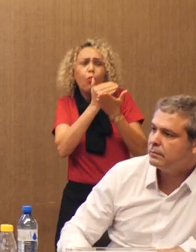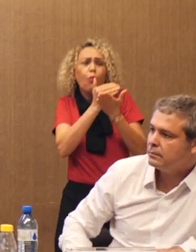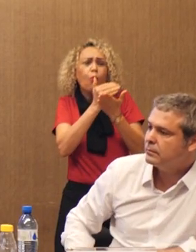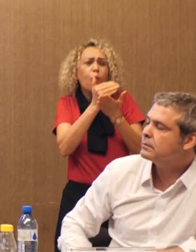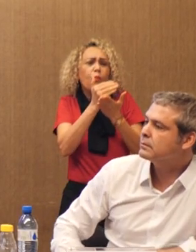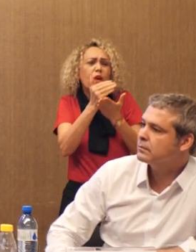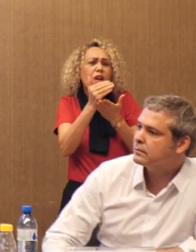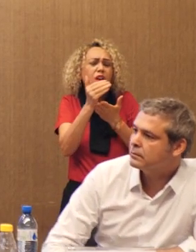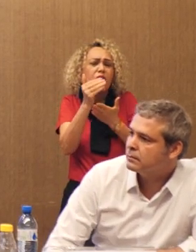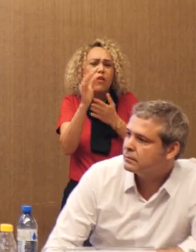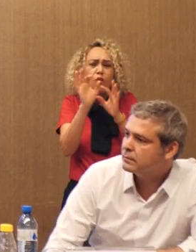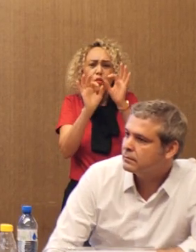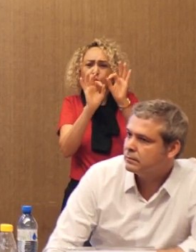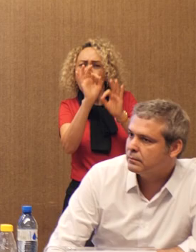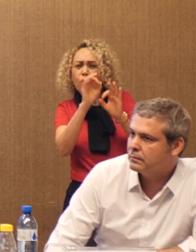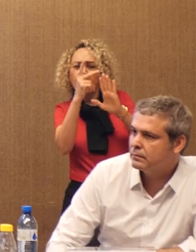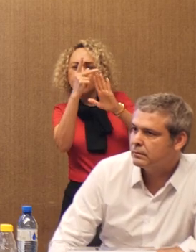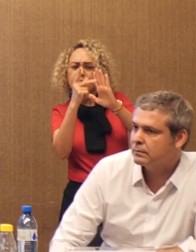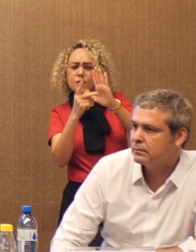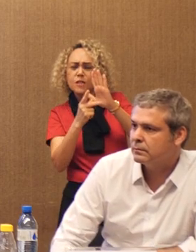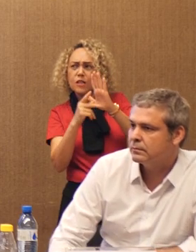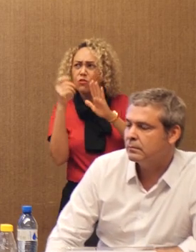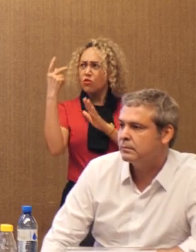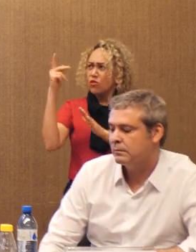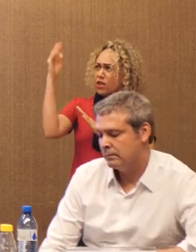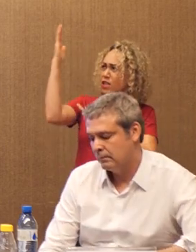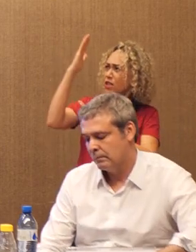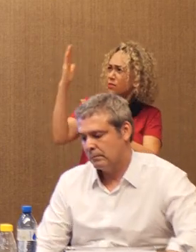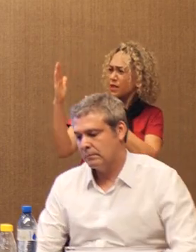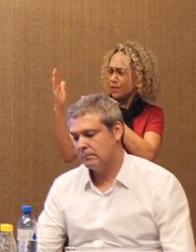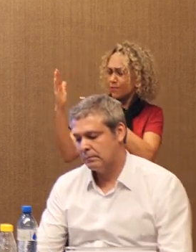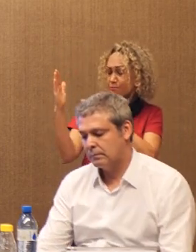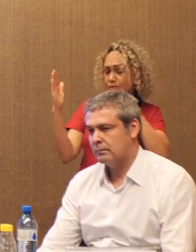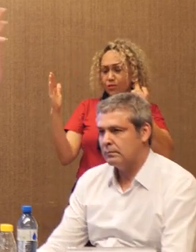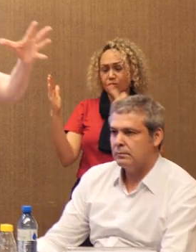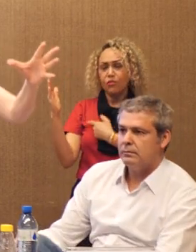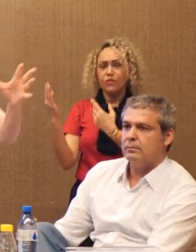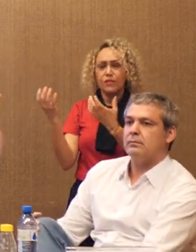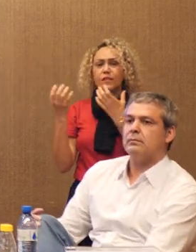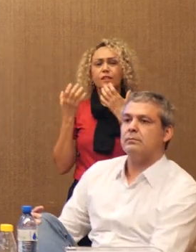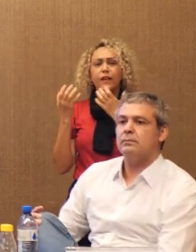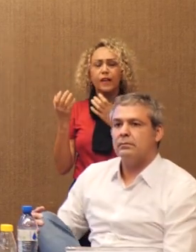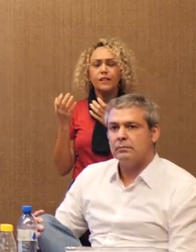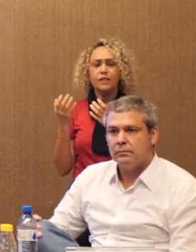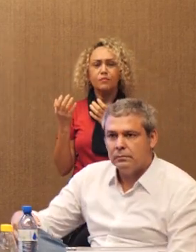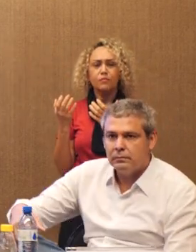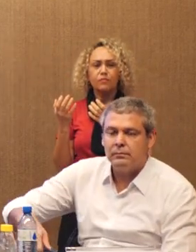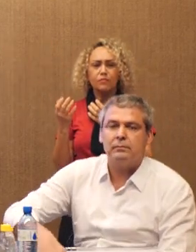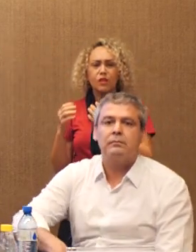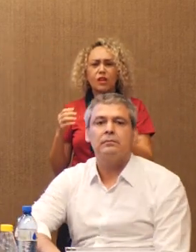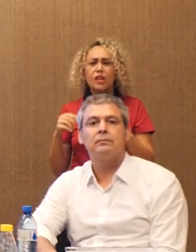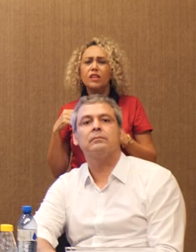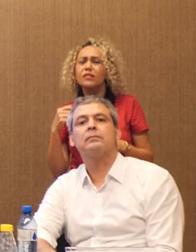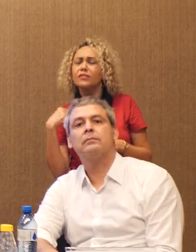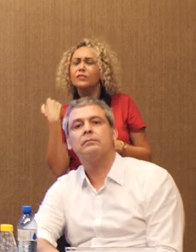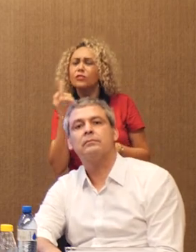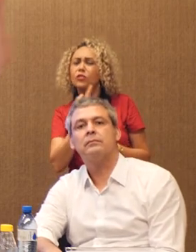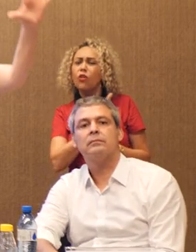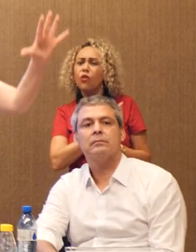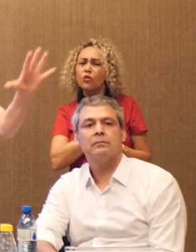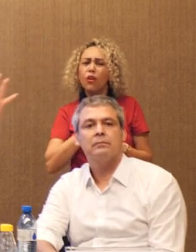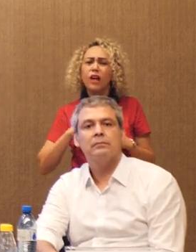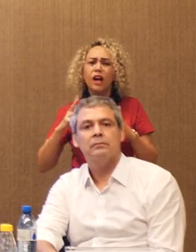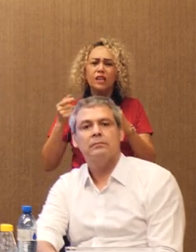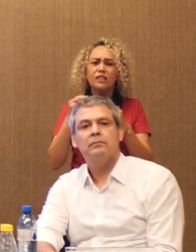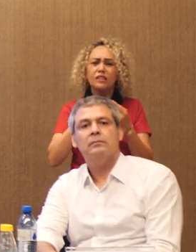Brasil que nós temos que constituir. Então, nós aqui, todos e todas nós, né, Sérgio Meneghelli até